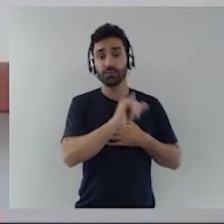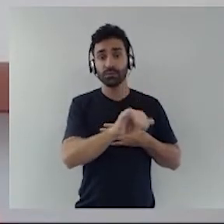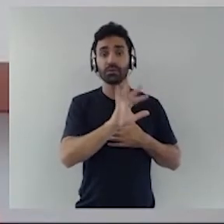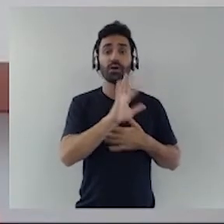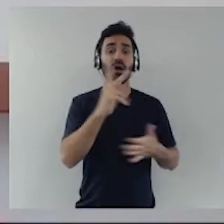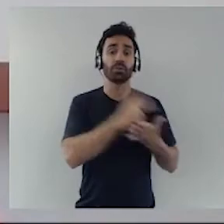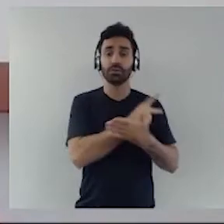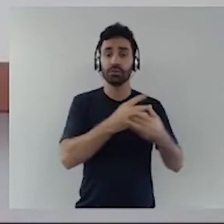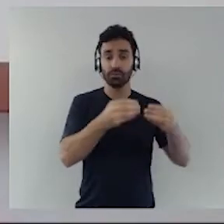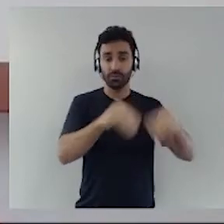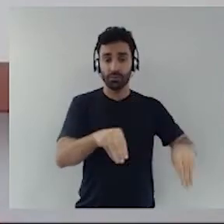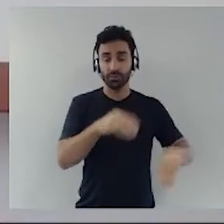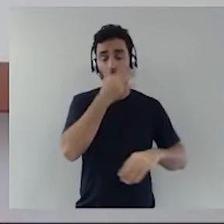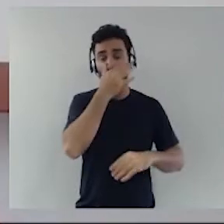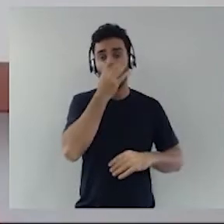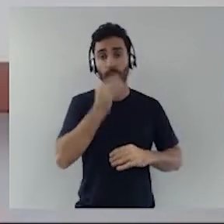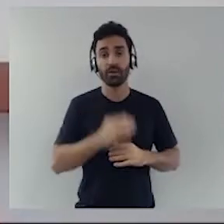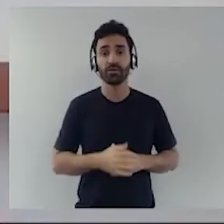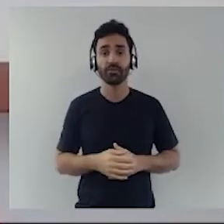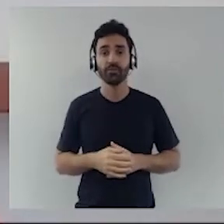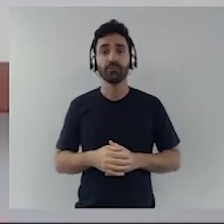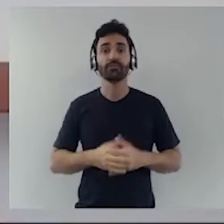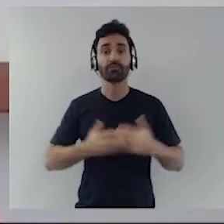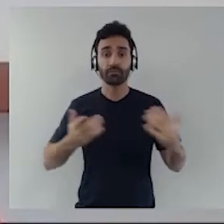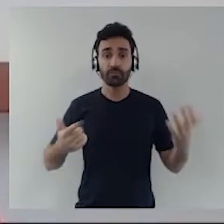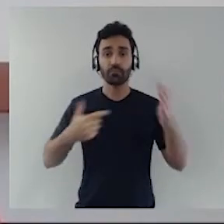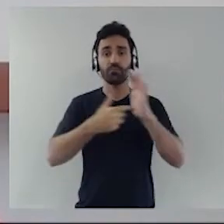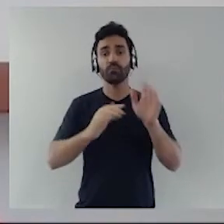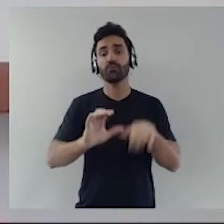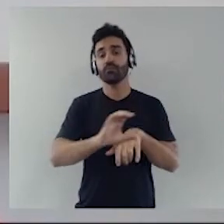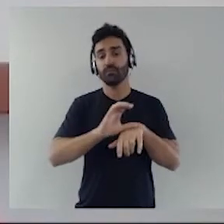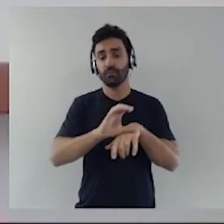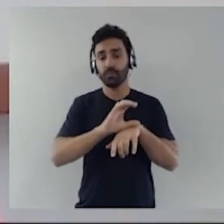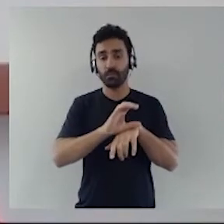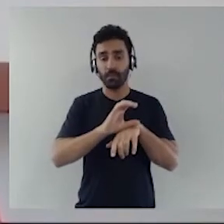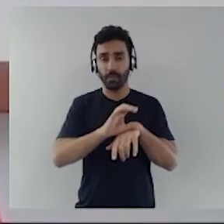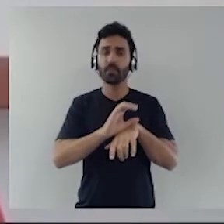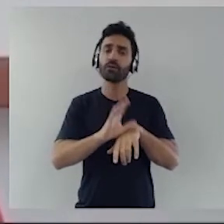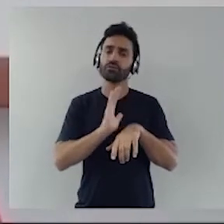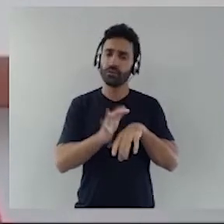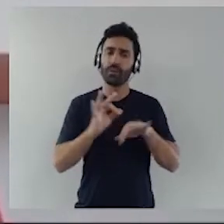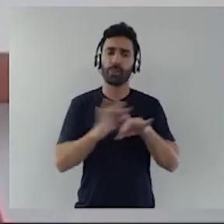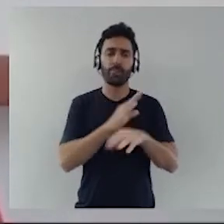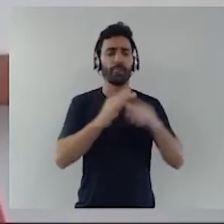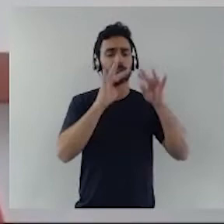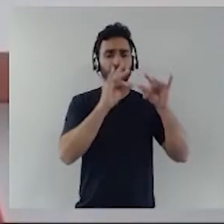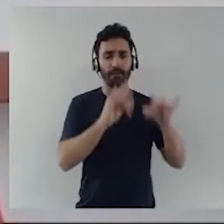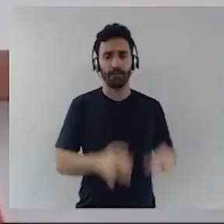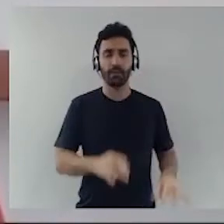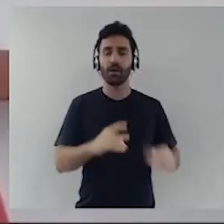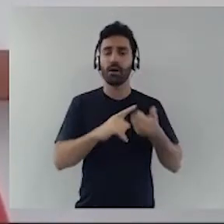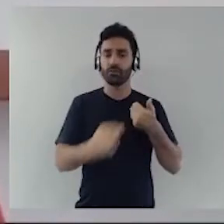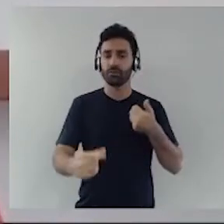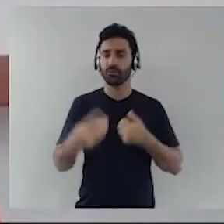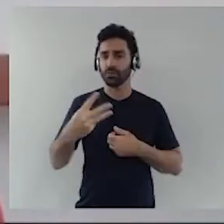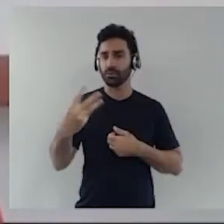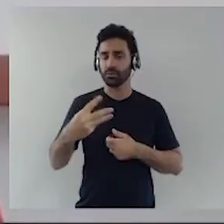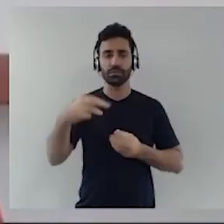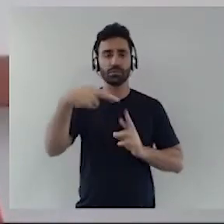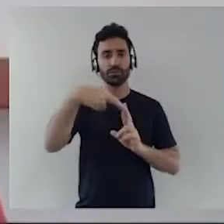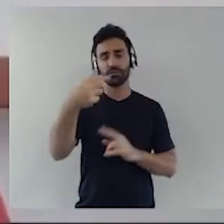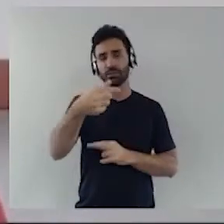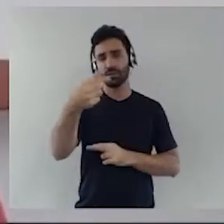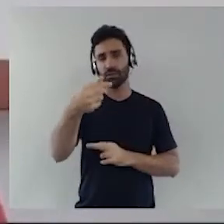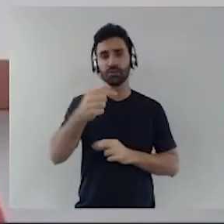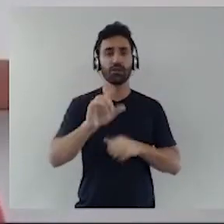dano esta hipótese constitucional veio detalhada no artigo 3º inciso 7 da